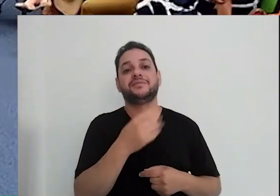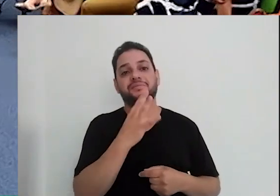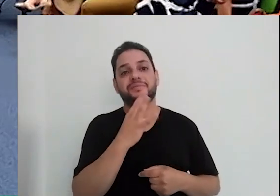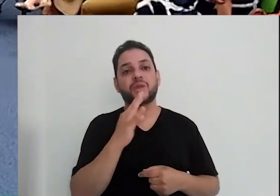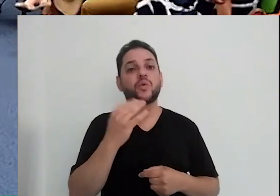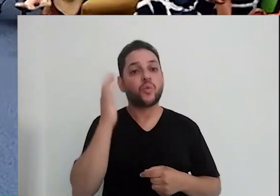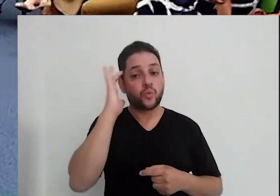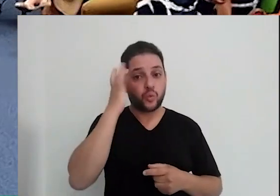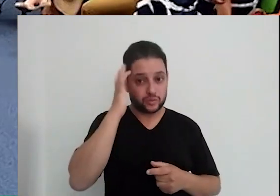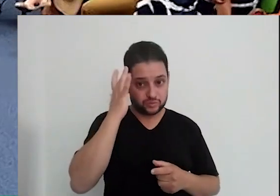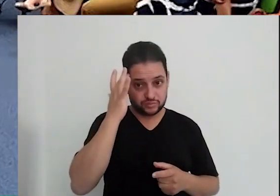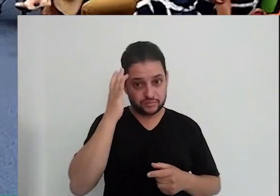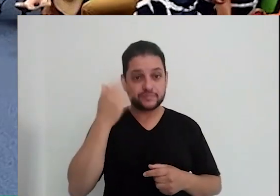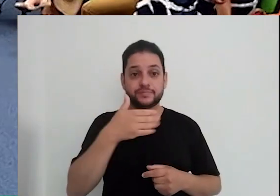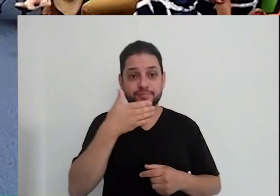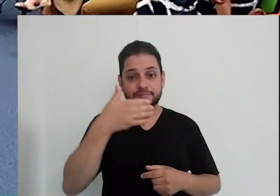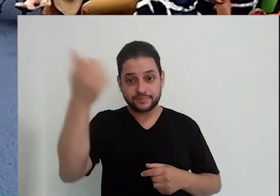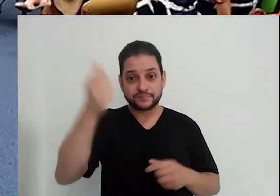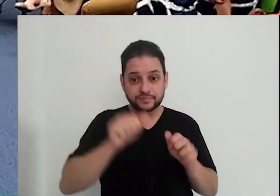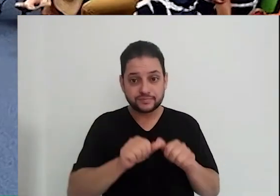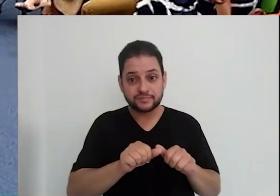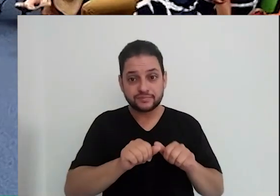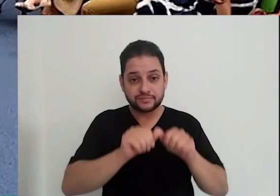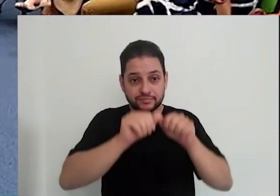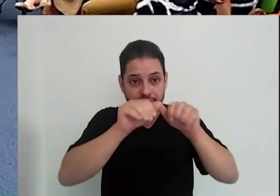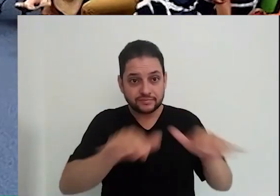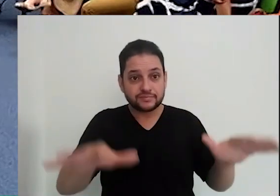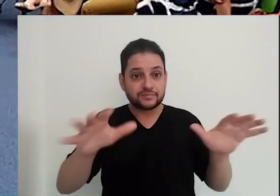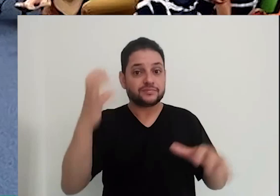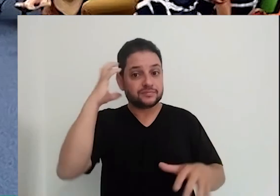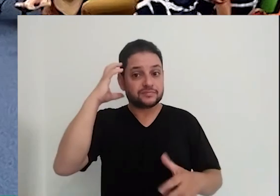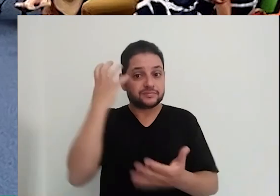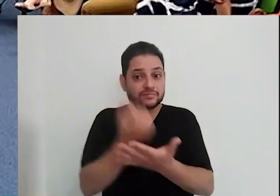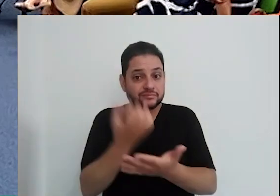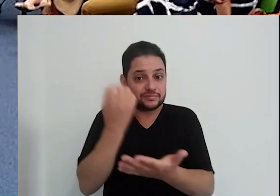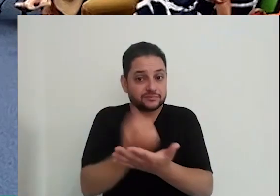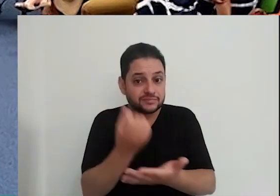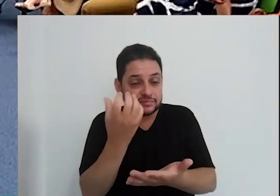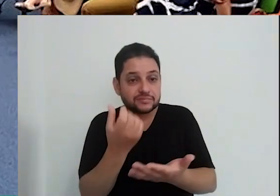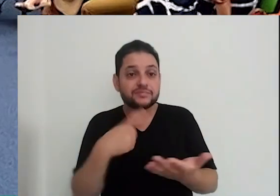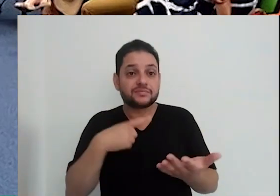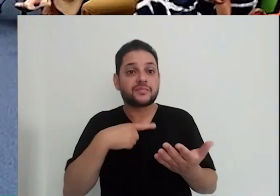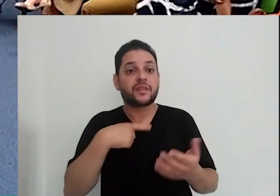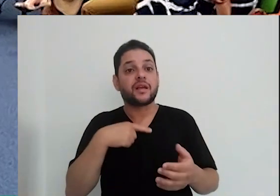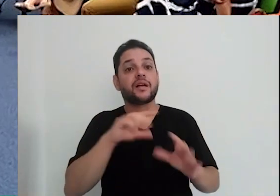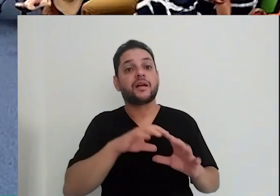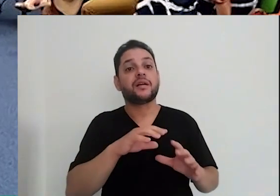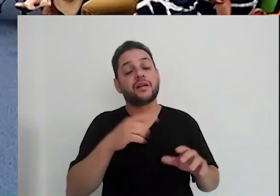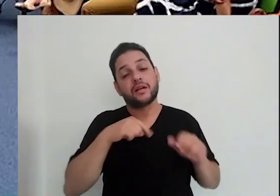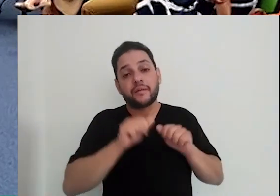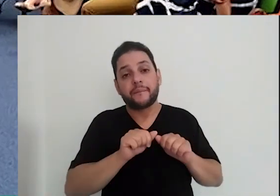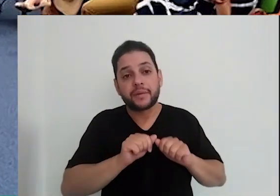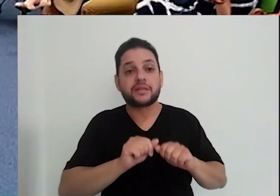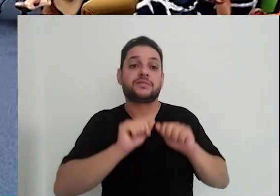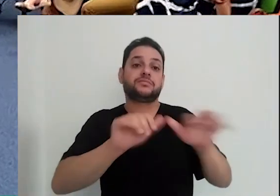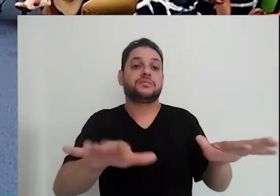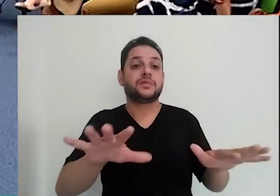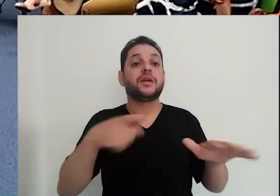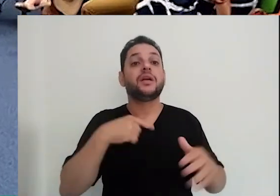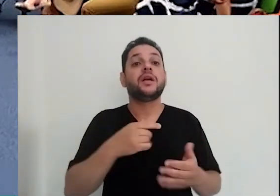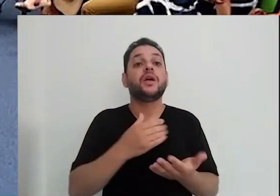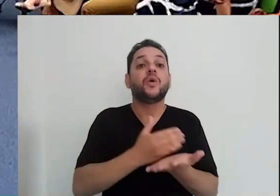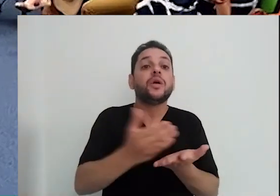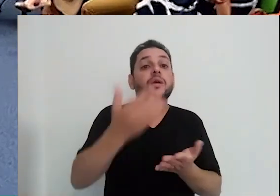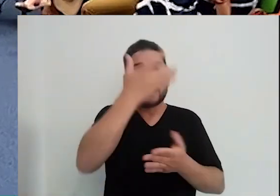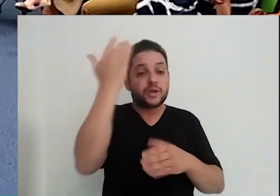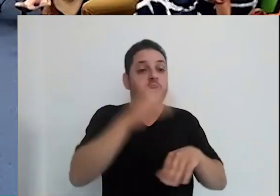acho que o melhor jeito da gente propagar podcast também e a gente sair da bolha de repente é a gente começar a falar com as